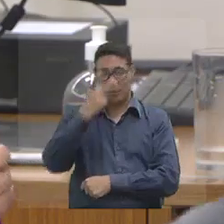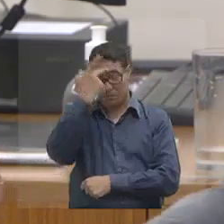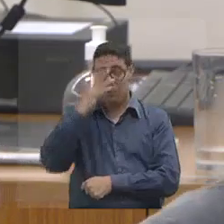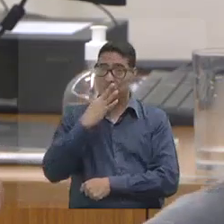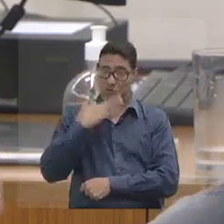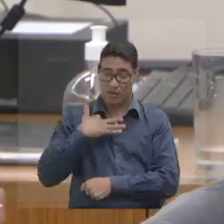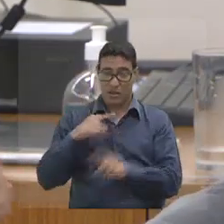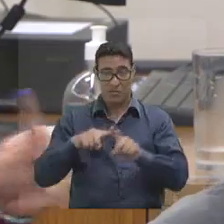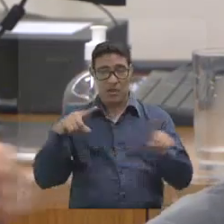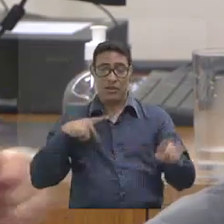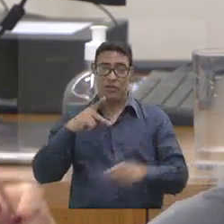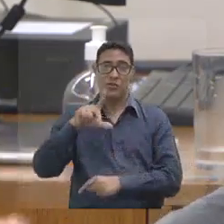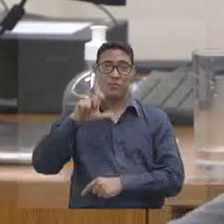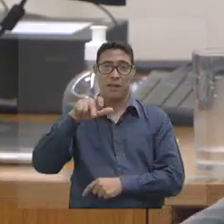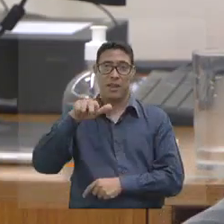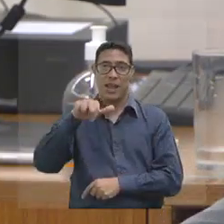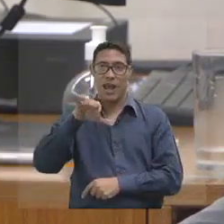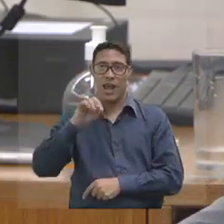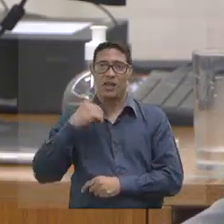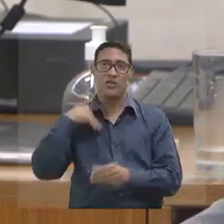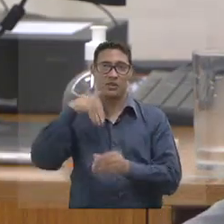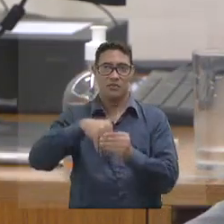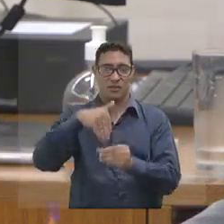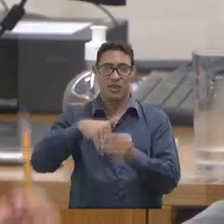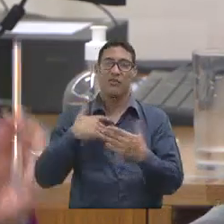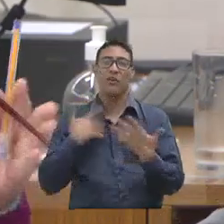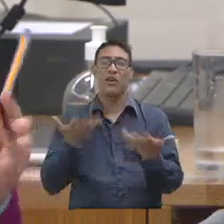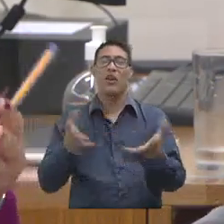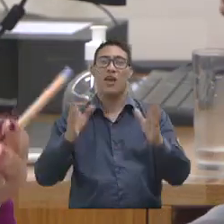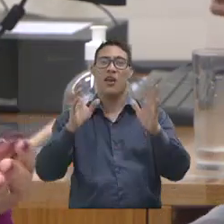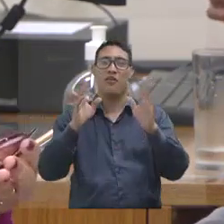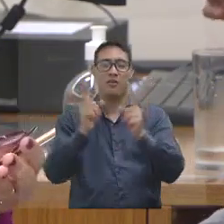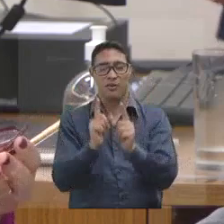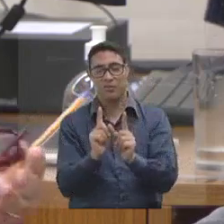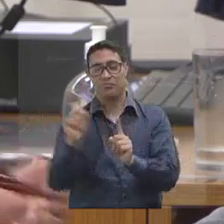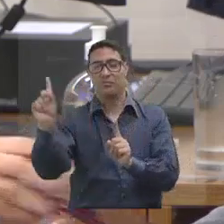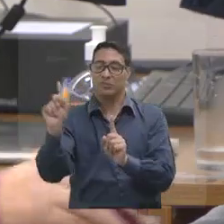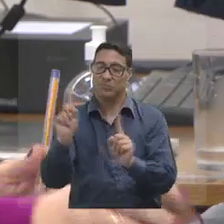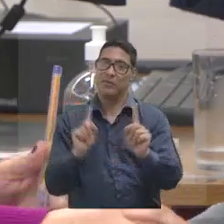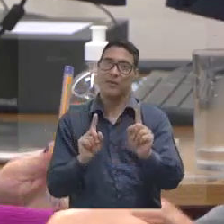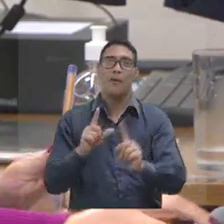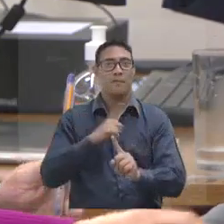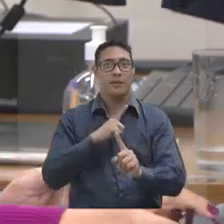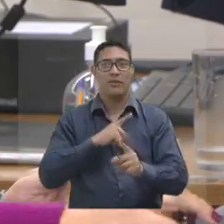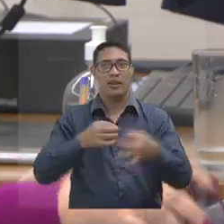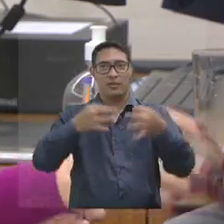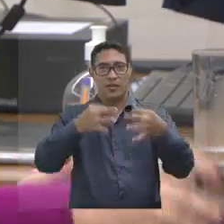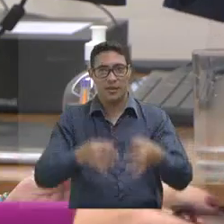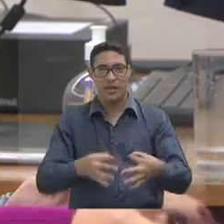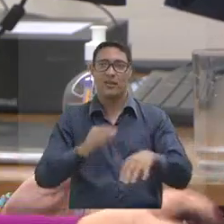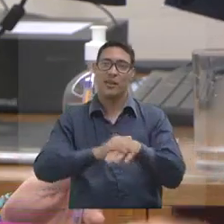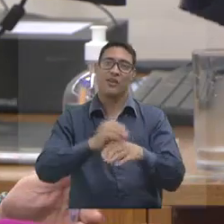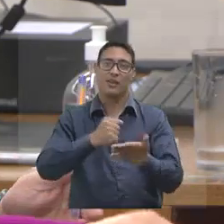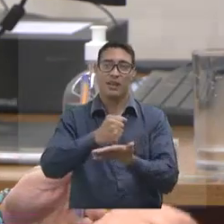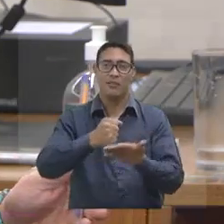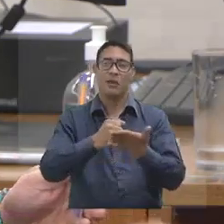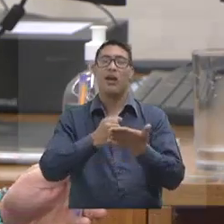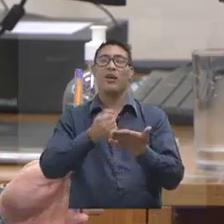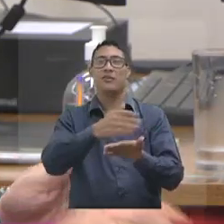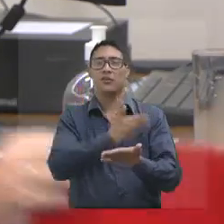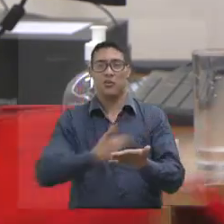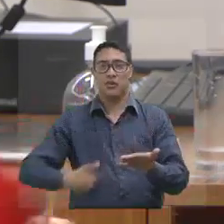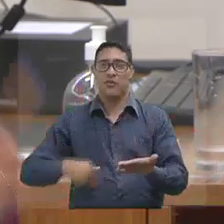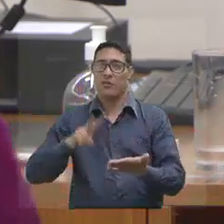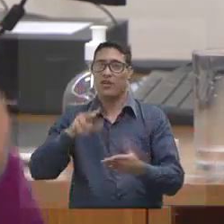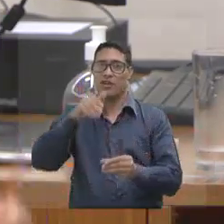mas como Tem plenário de votação eu vou me dividir nessa tarefa lá que eu tenho certeza que a base do governo vai concordar com a gente para votar o reajuste da